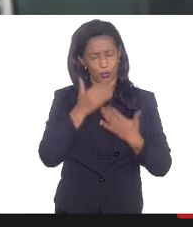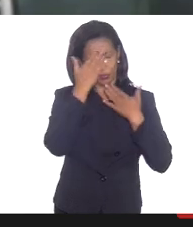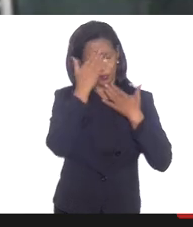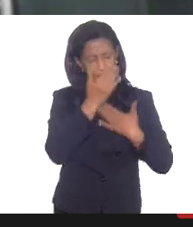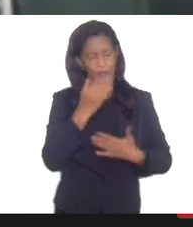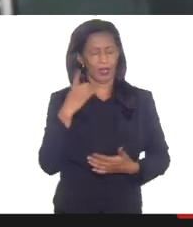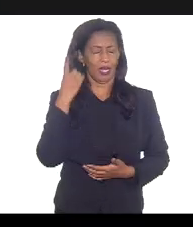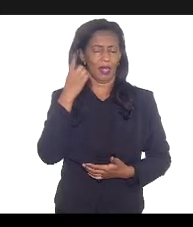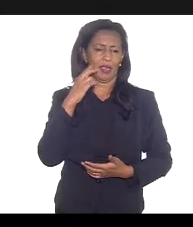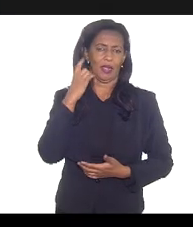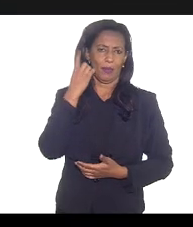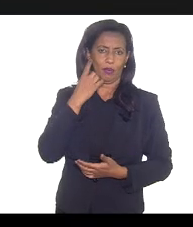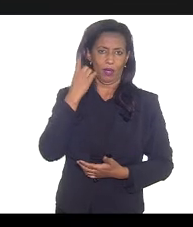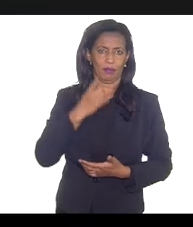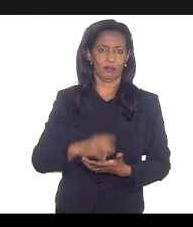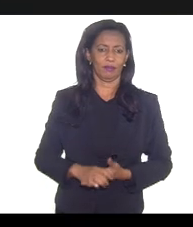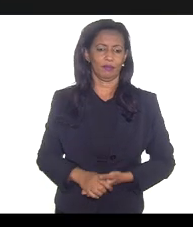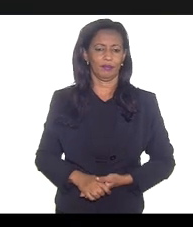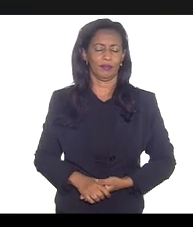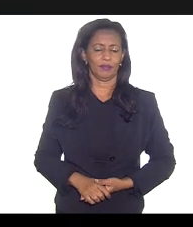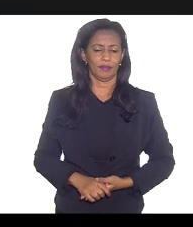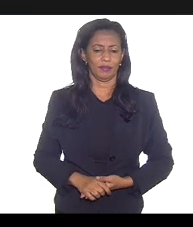deputado.